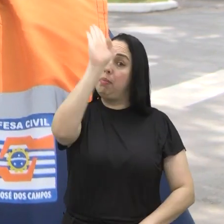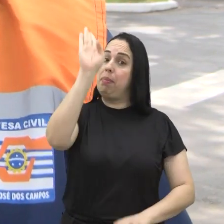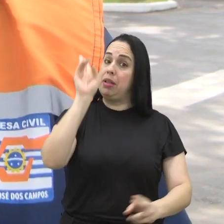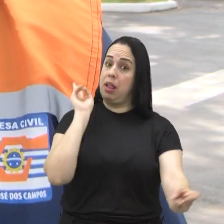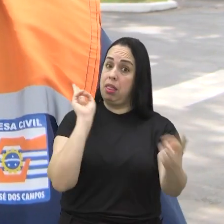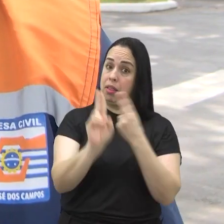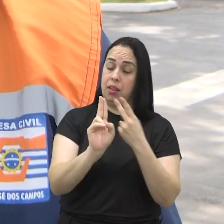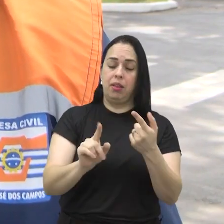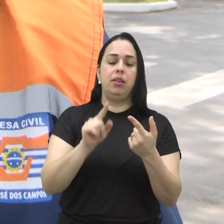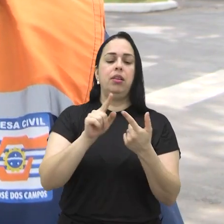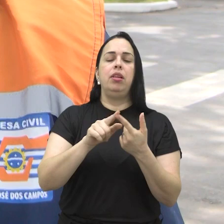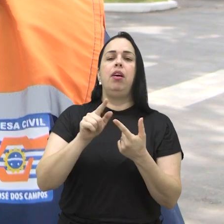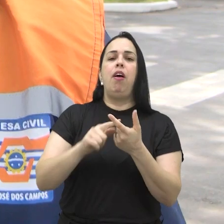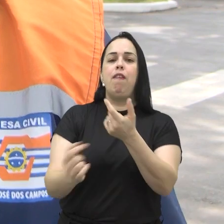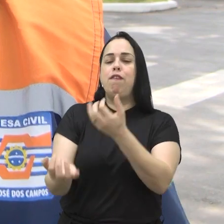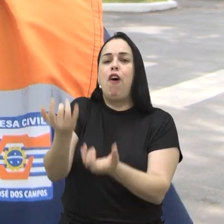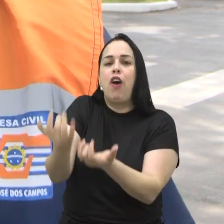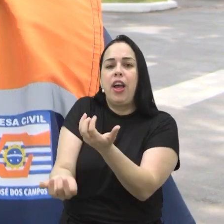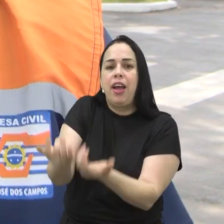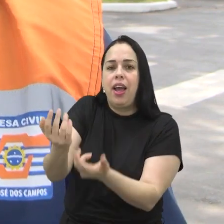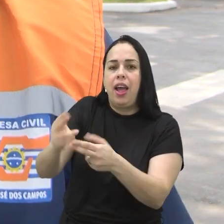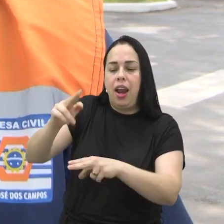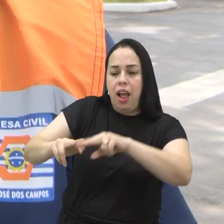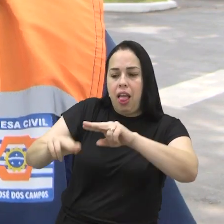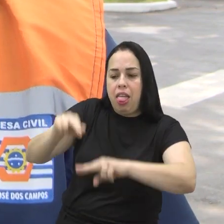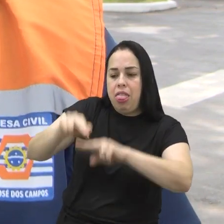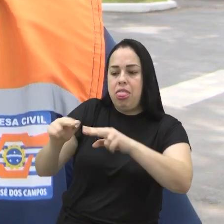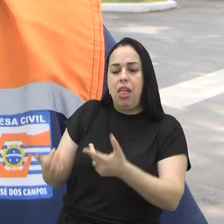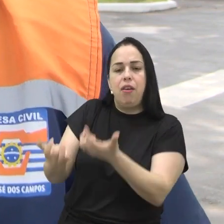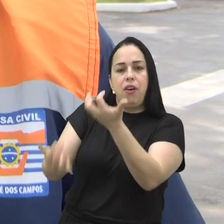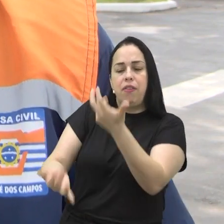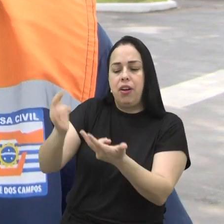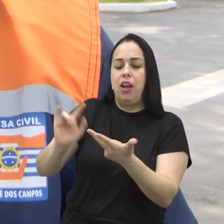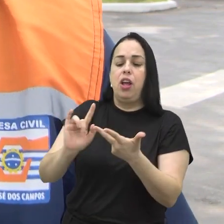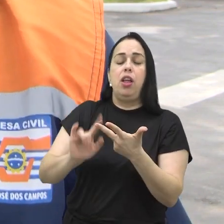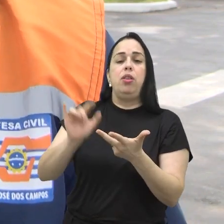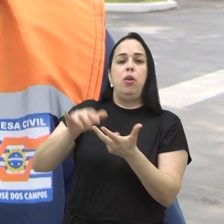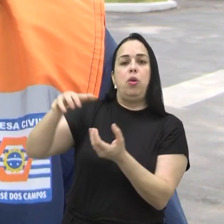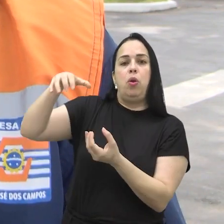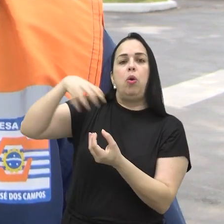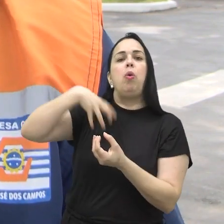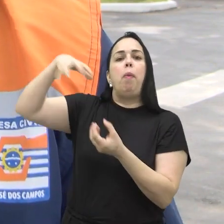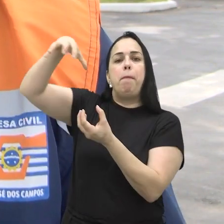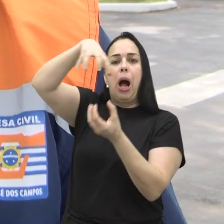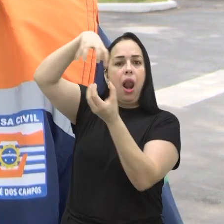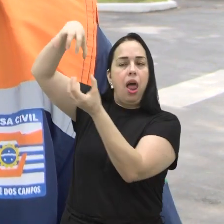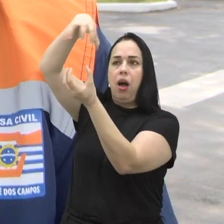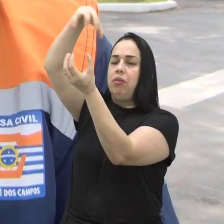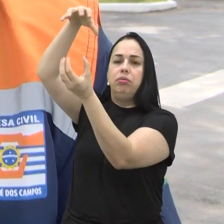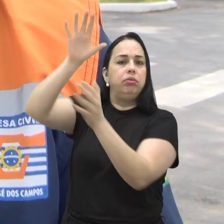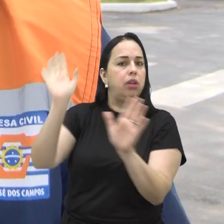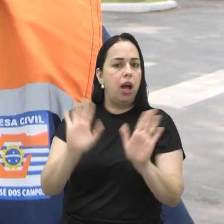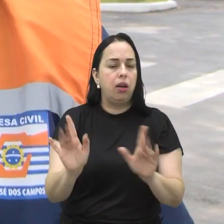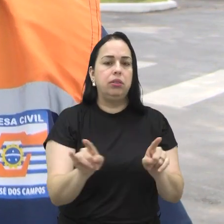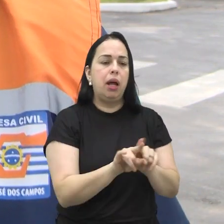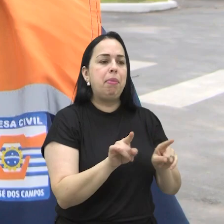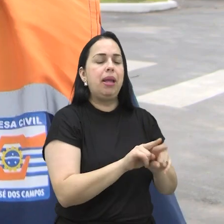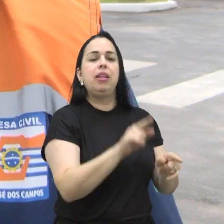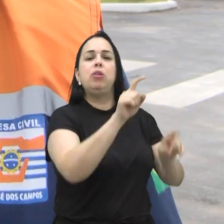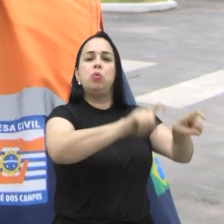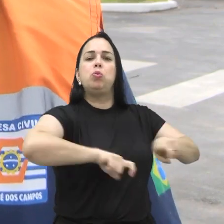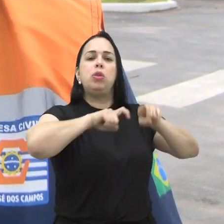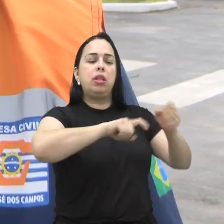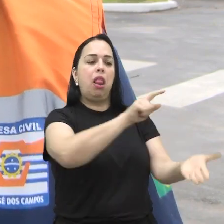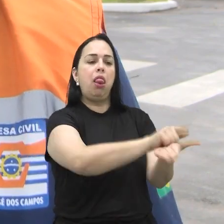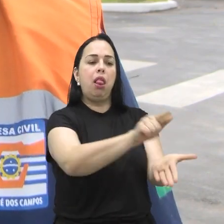não fazer fogueira, não soltar balão. Aos proprietários, que tem lá sua chácara, seu sítio, quando fizer a limpeza, não colocar